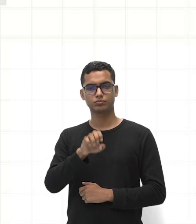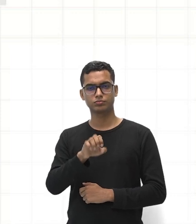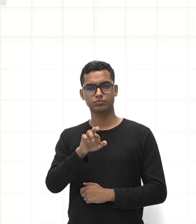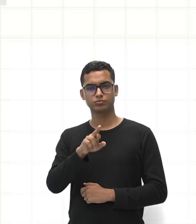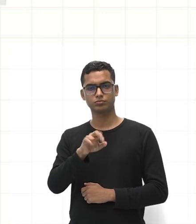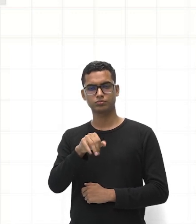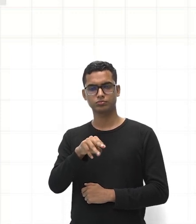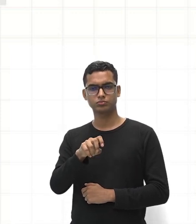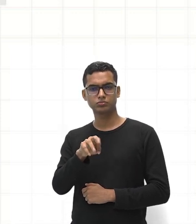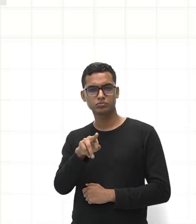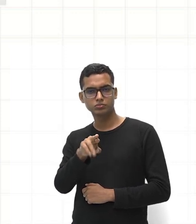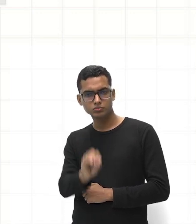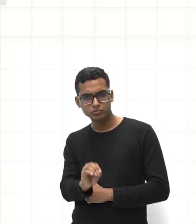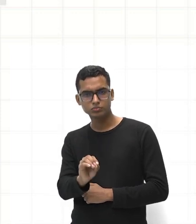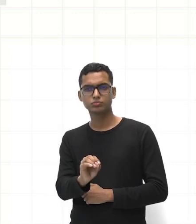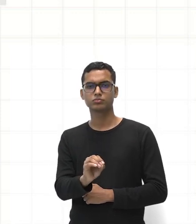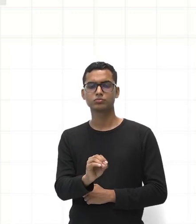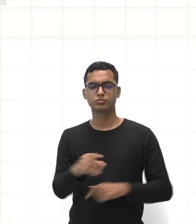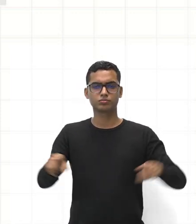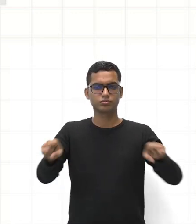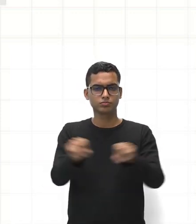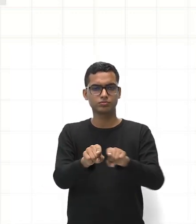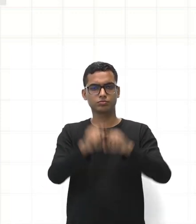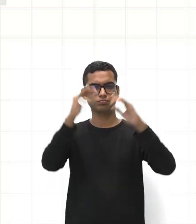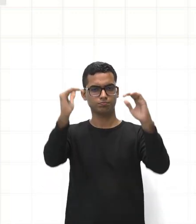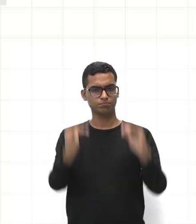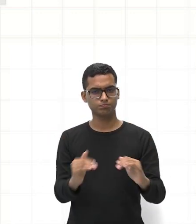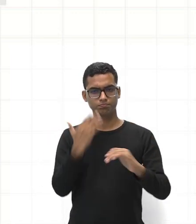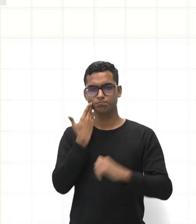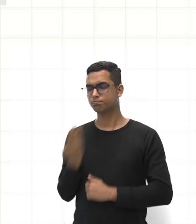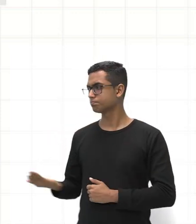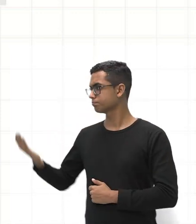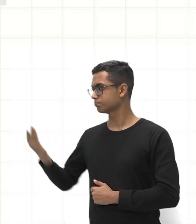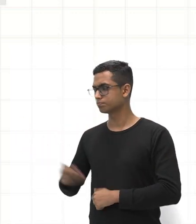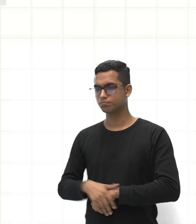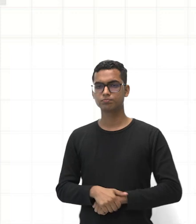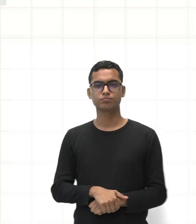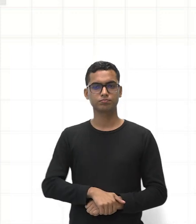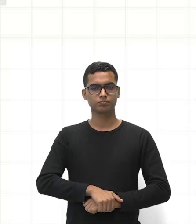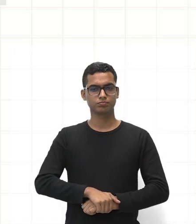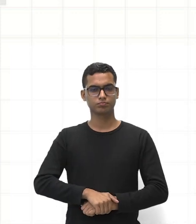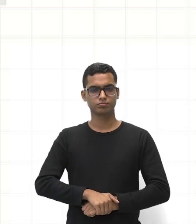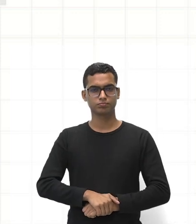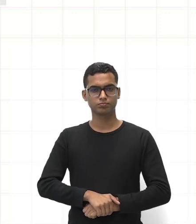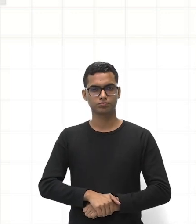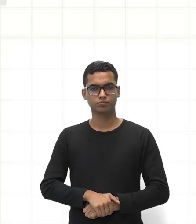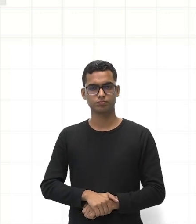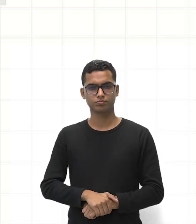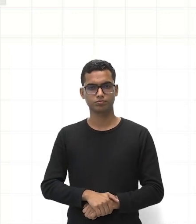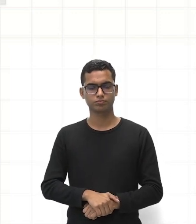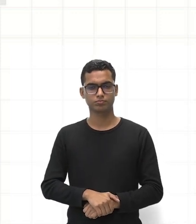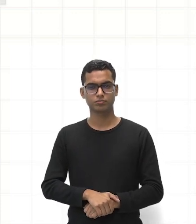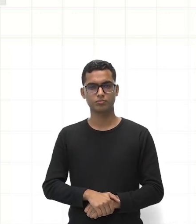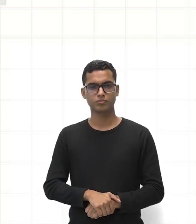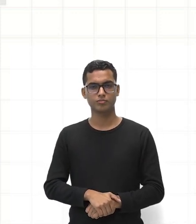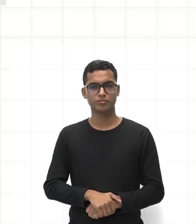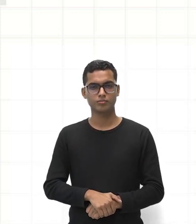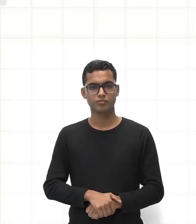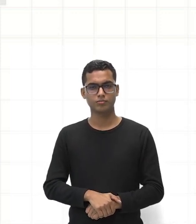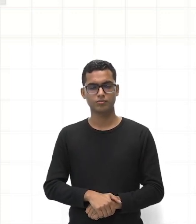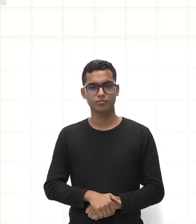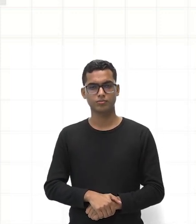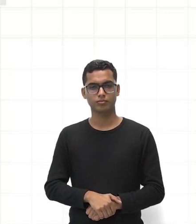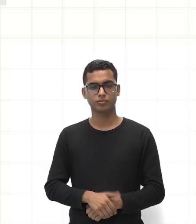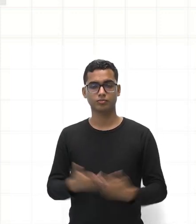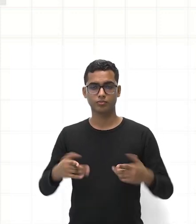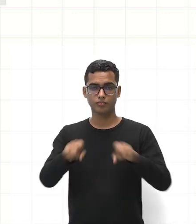bem? Então, olha só para cá. Se eu tiver um quadrado onde a medida do lado mede 1, com certeza o perímetro